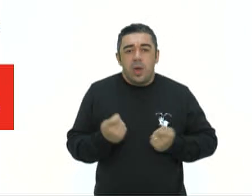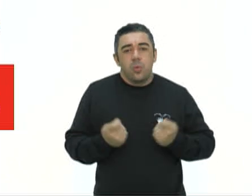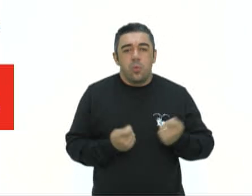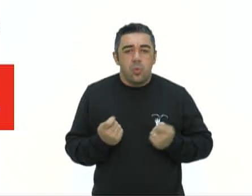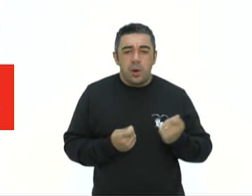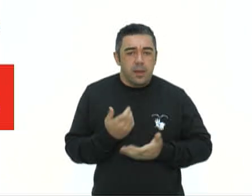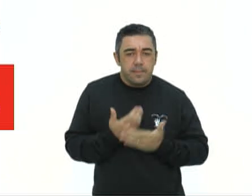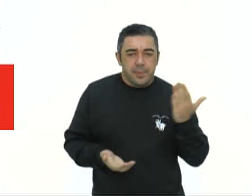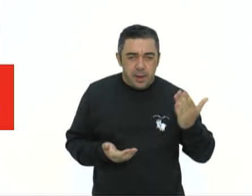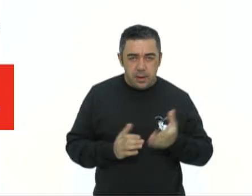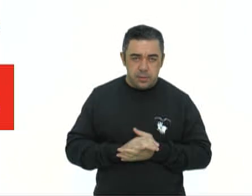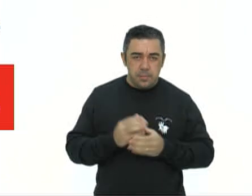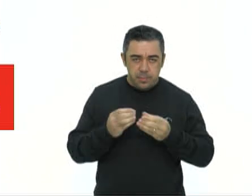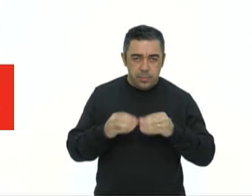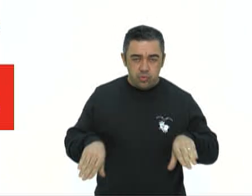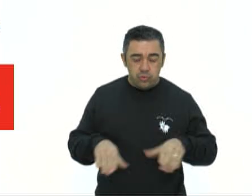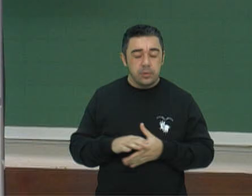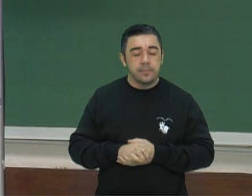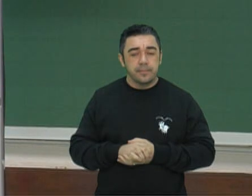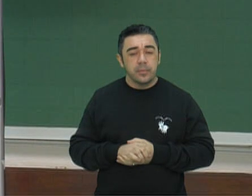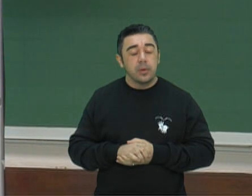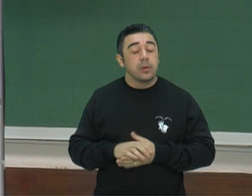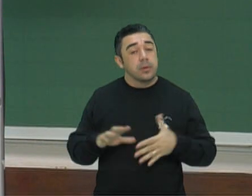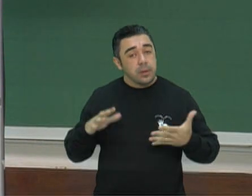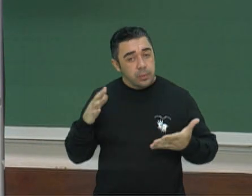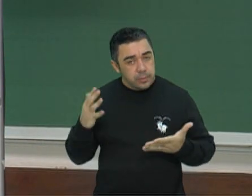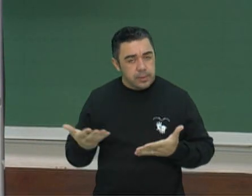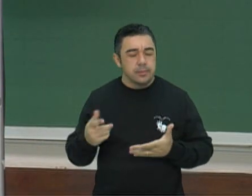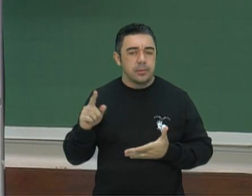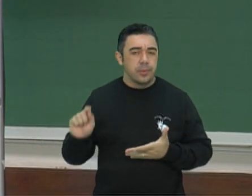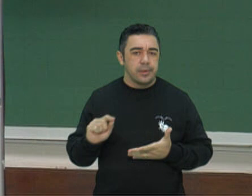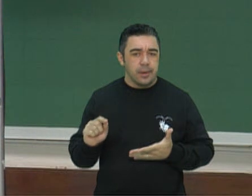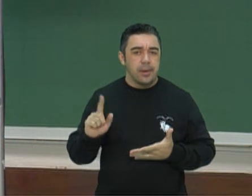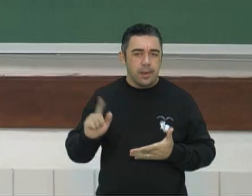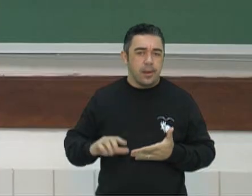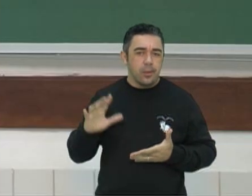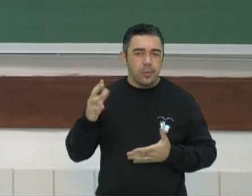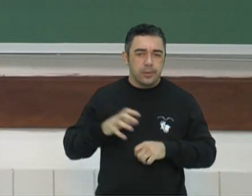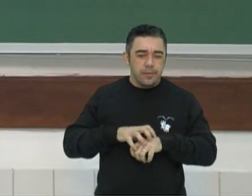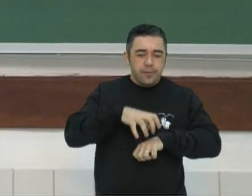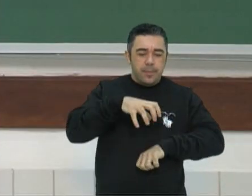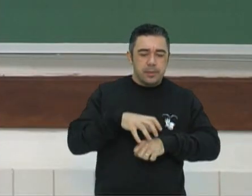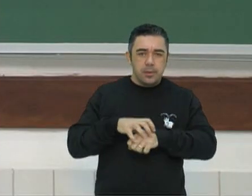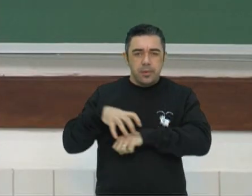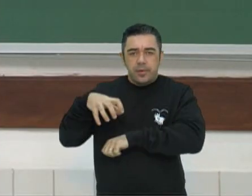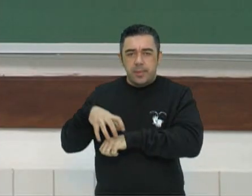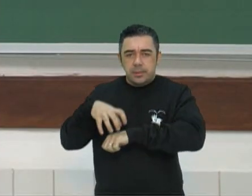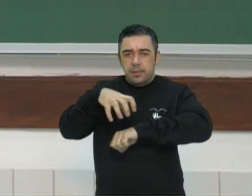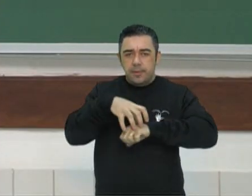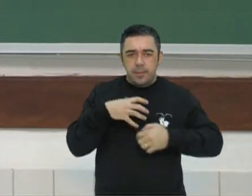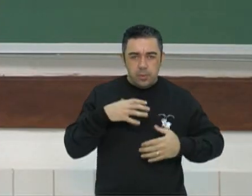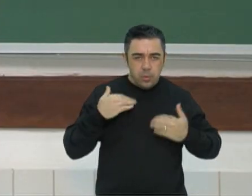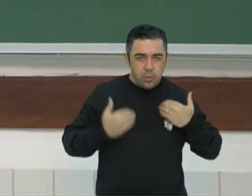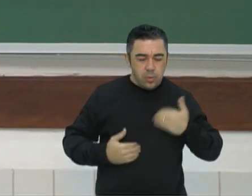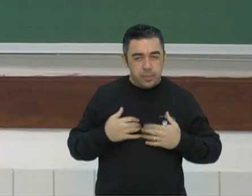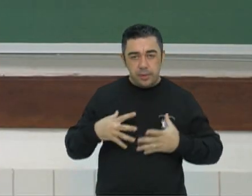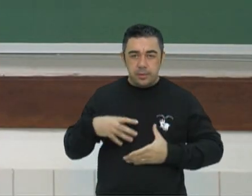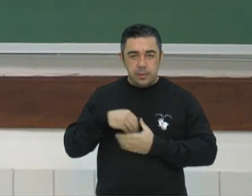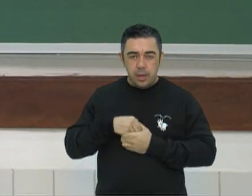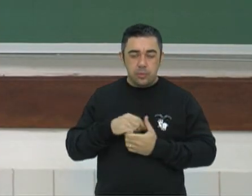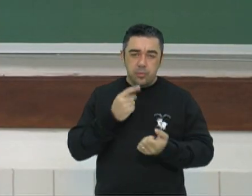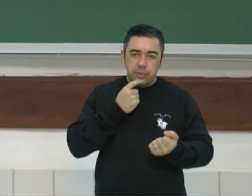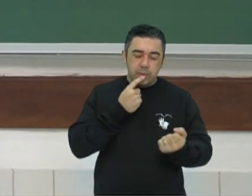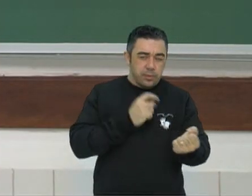né? E isso faz com que haja um maior risco de inflamações no corpo, né, de um modo geral, dentro dos